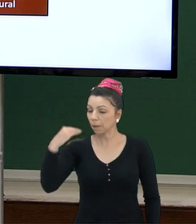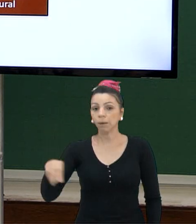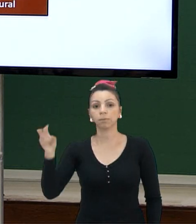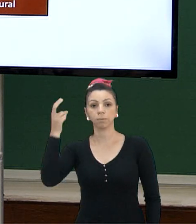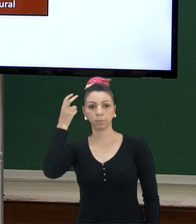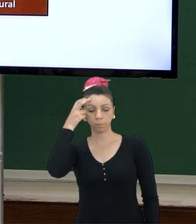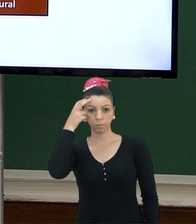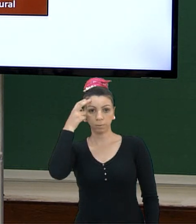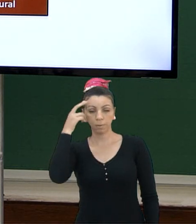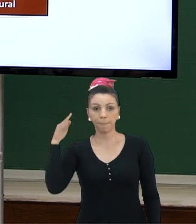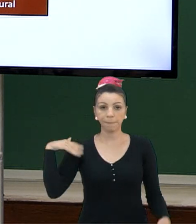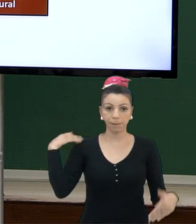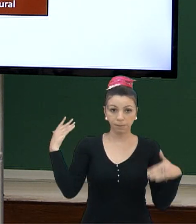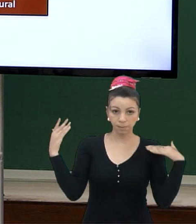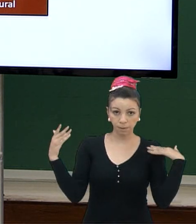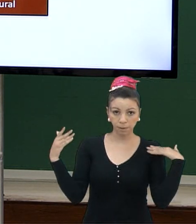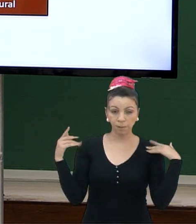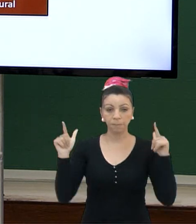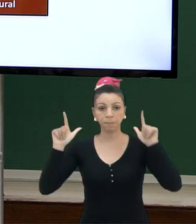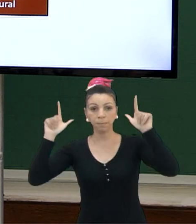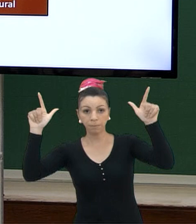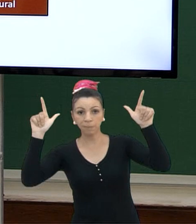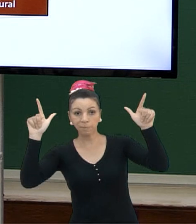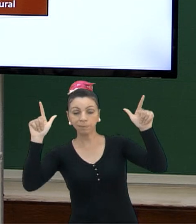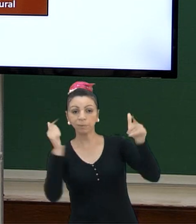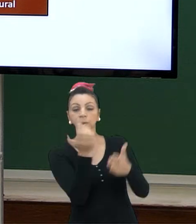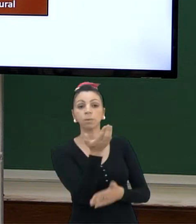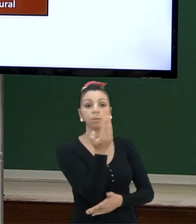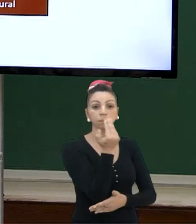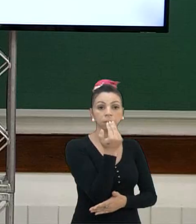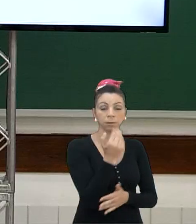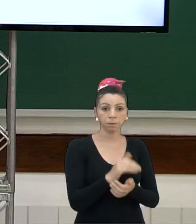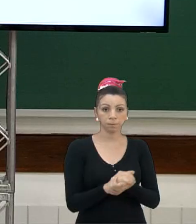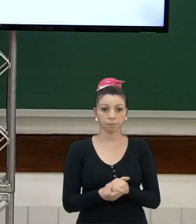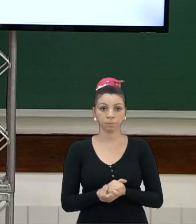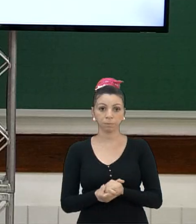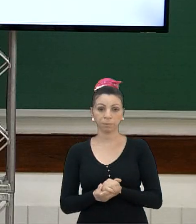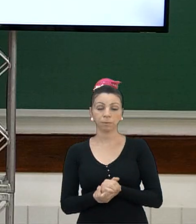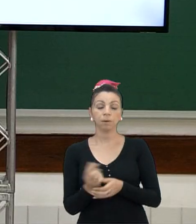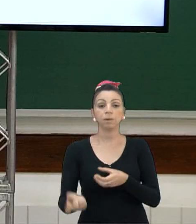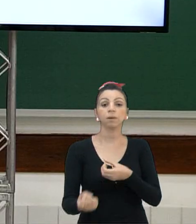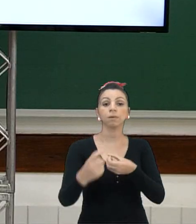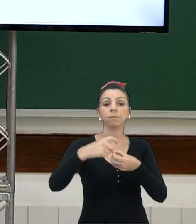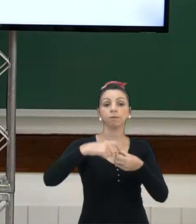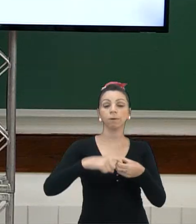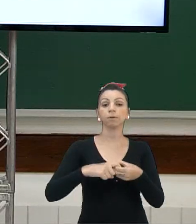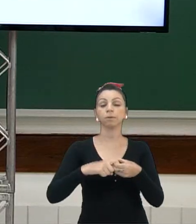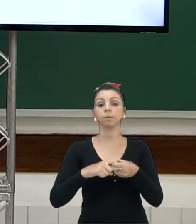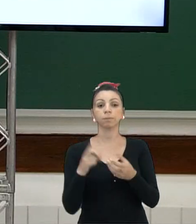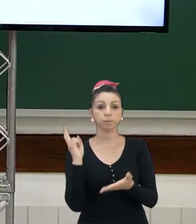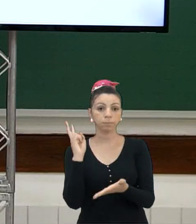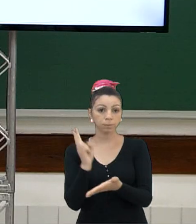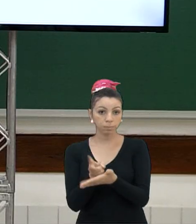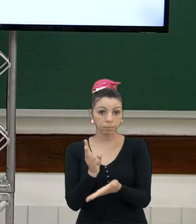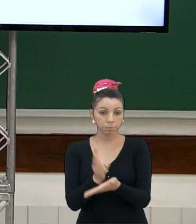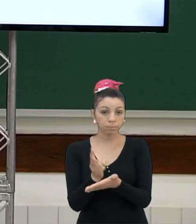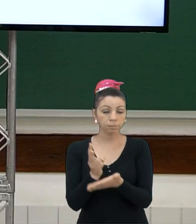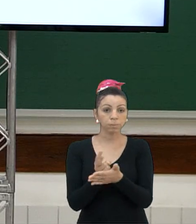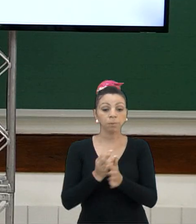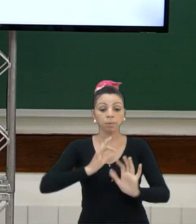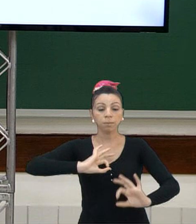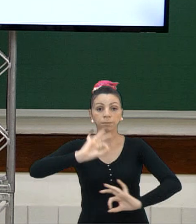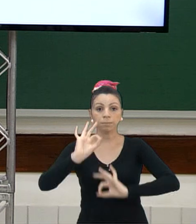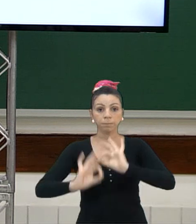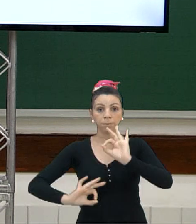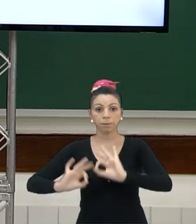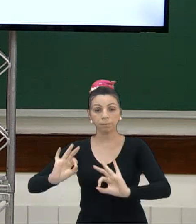Cultura, passeio, aventura e gastronomia. E eu volto para a gente continuar com a